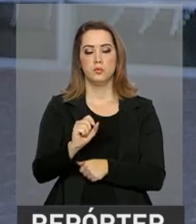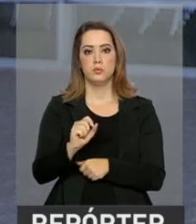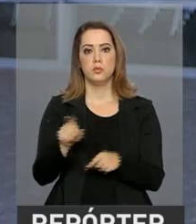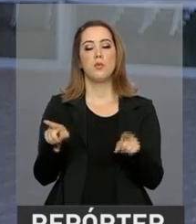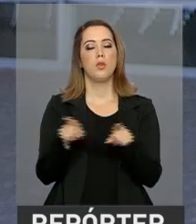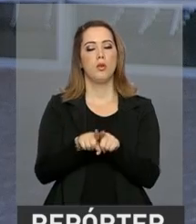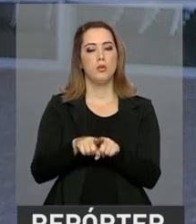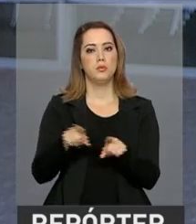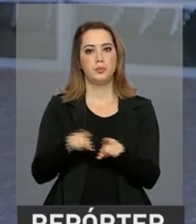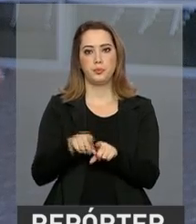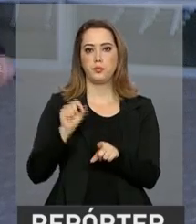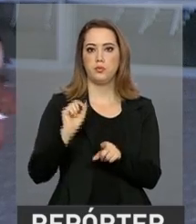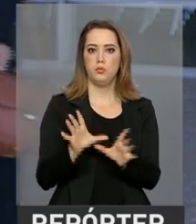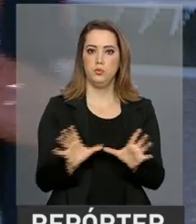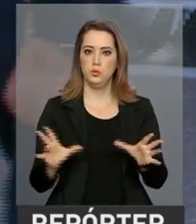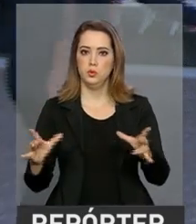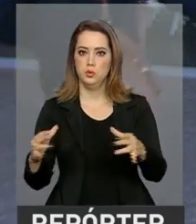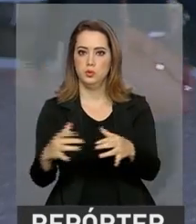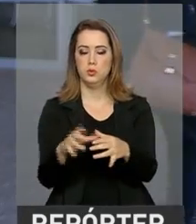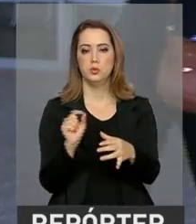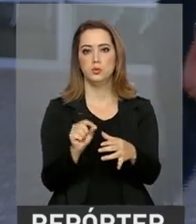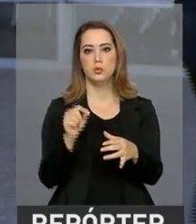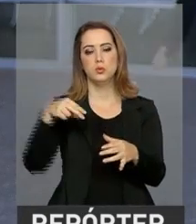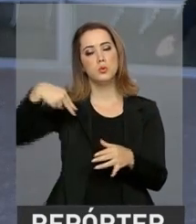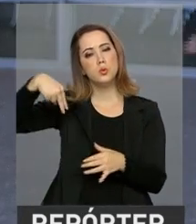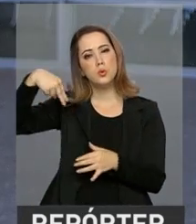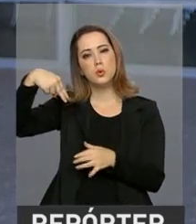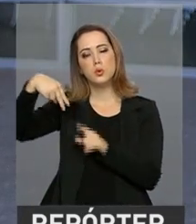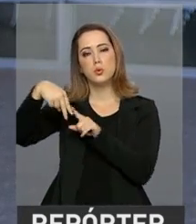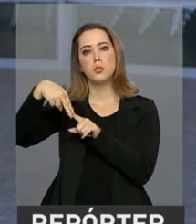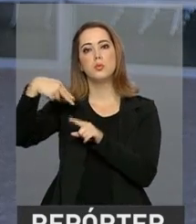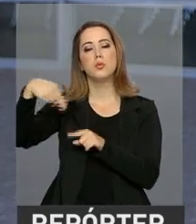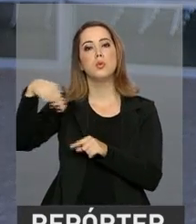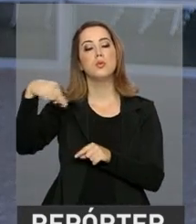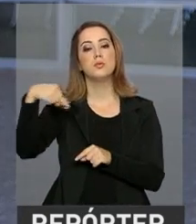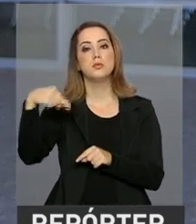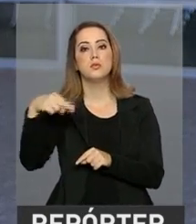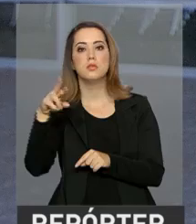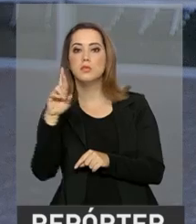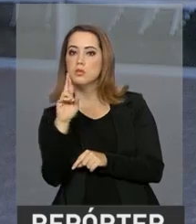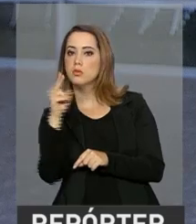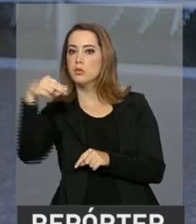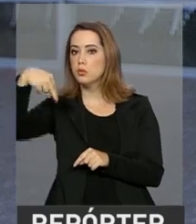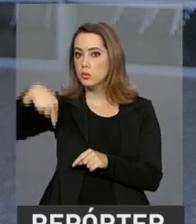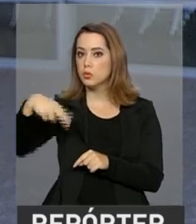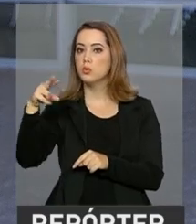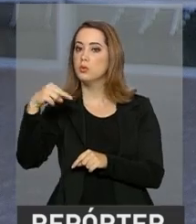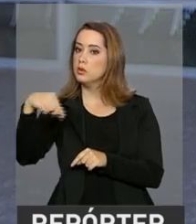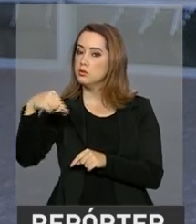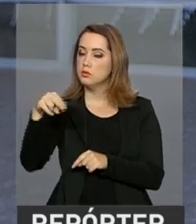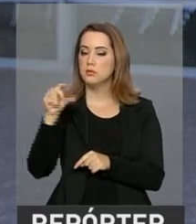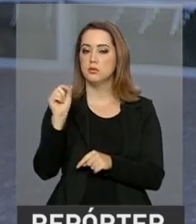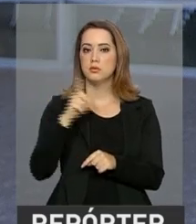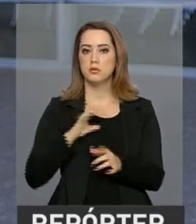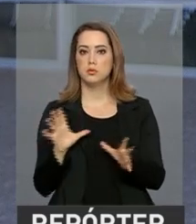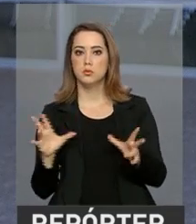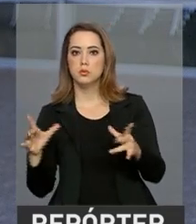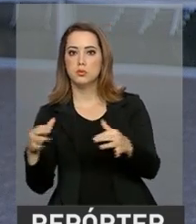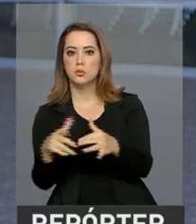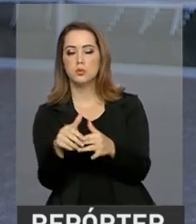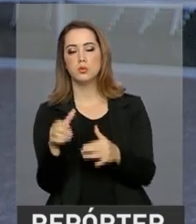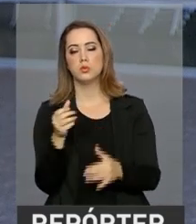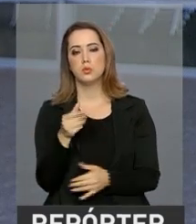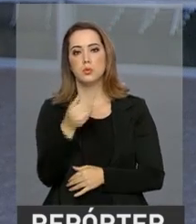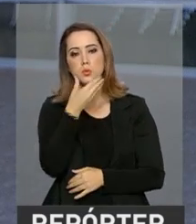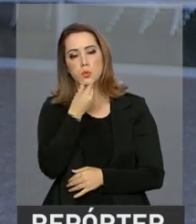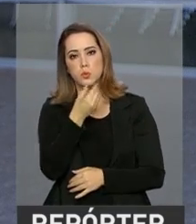desde sexta-feira acontecem uma série de ataques e vandalismos contra prédios públicos e contra ônibus da cidade.